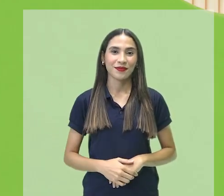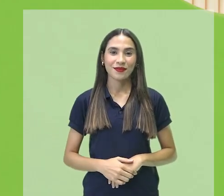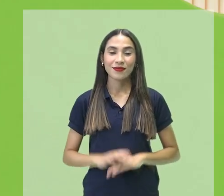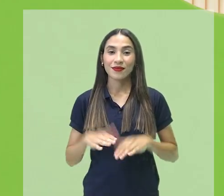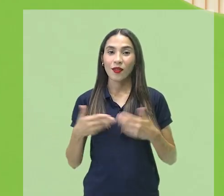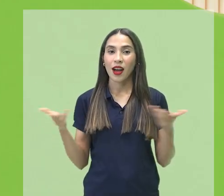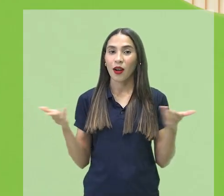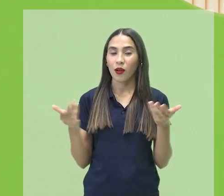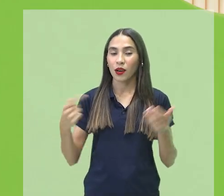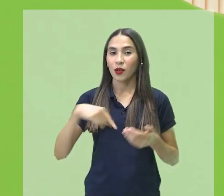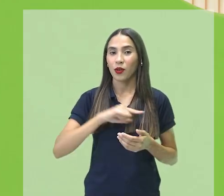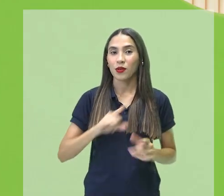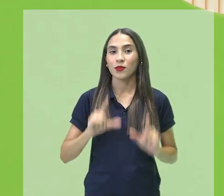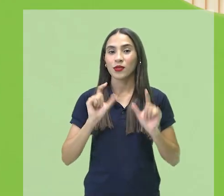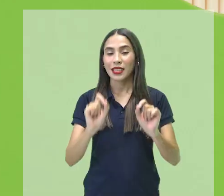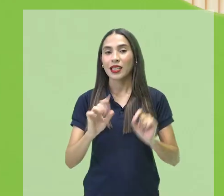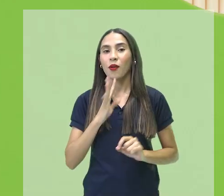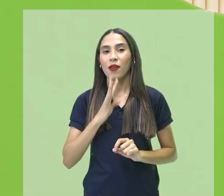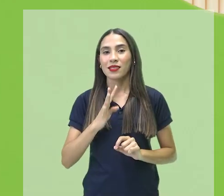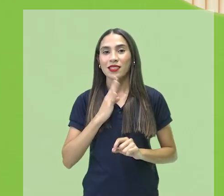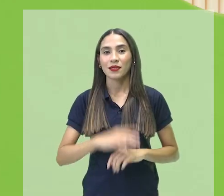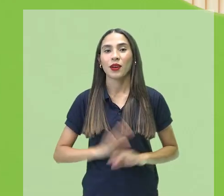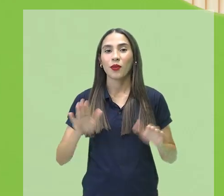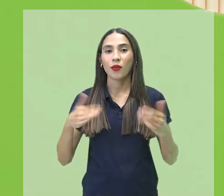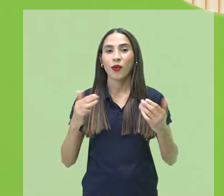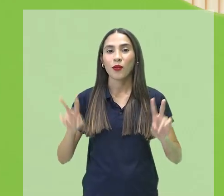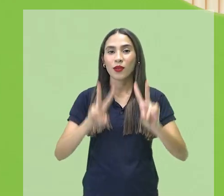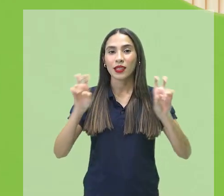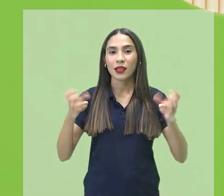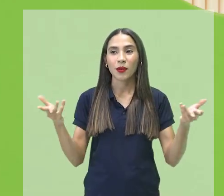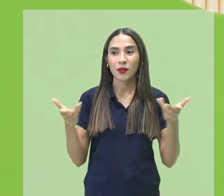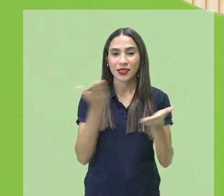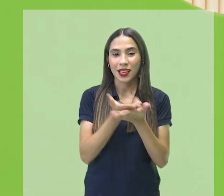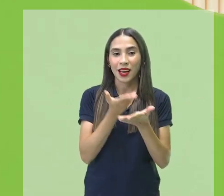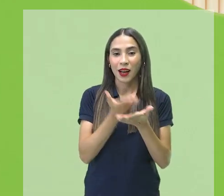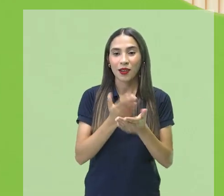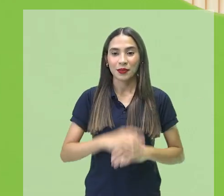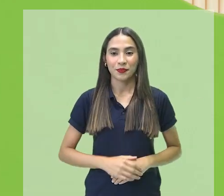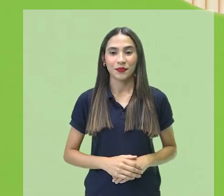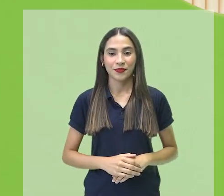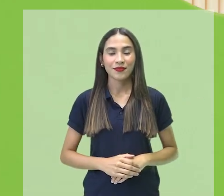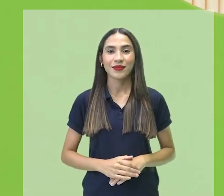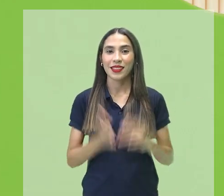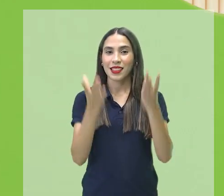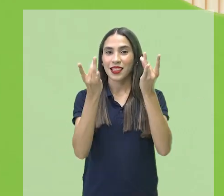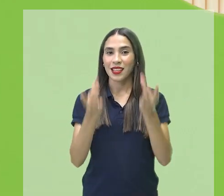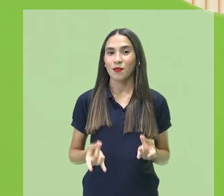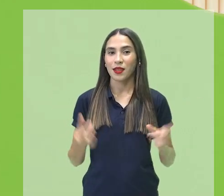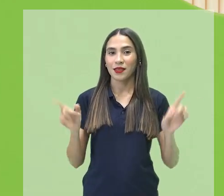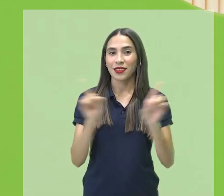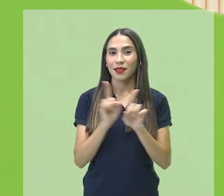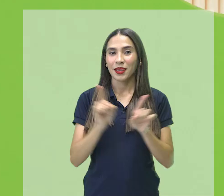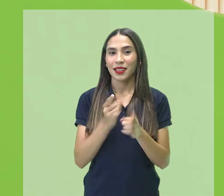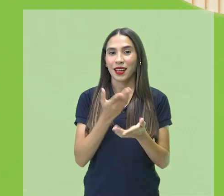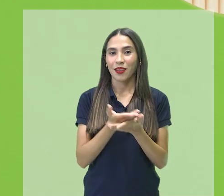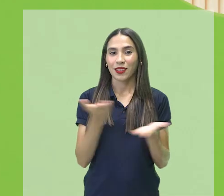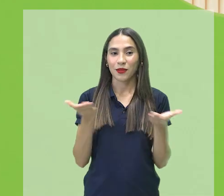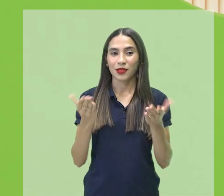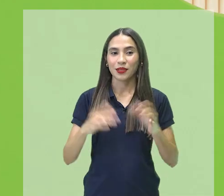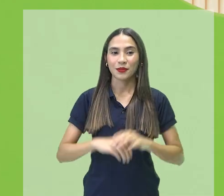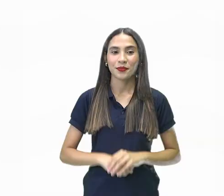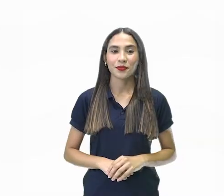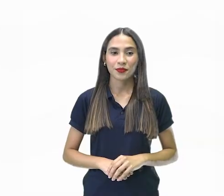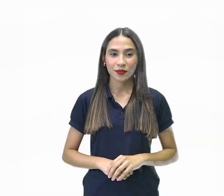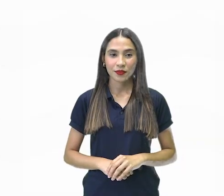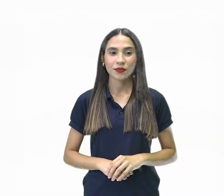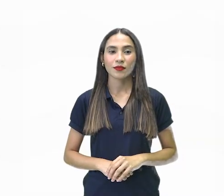Bezerra e agora nós vamos conhecer qual é o objeto de conhecimento e qual é o detalhamento da